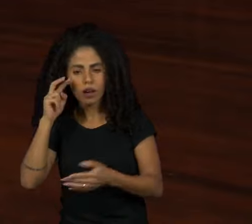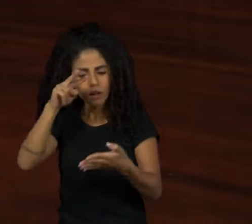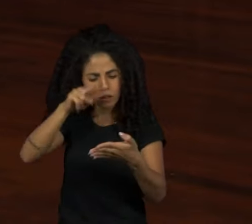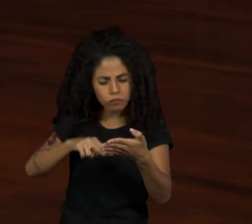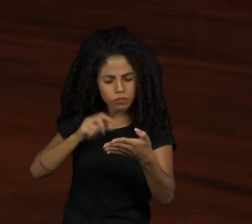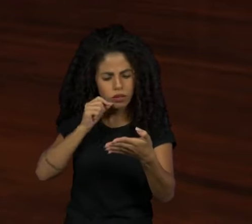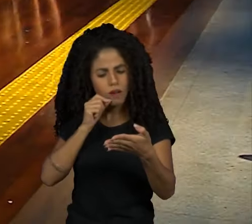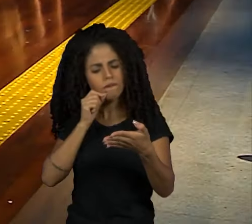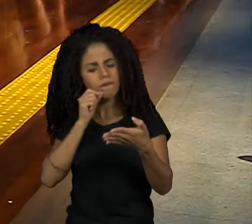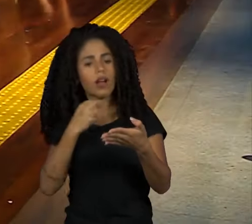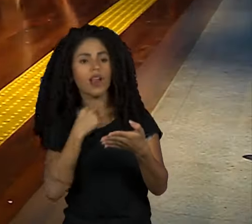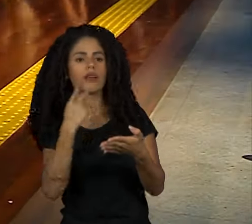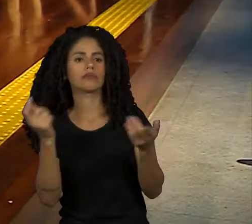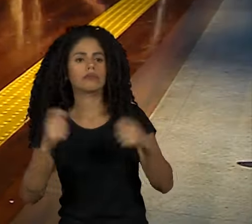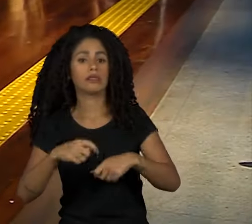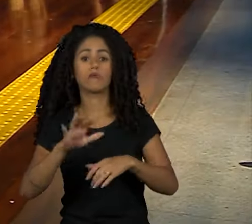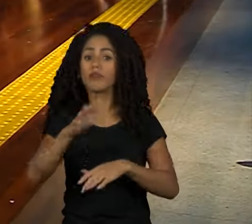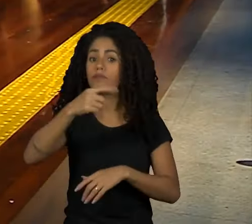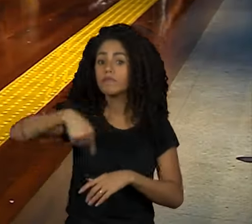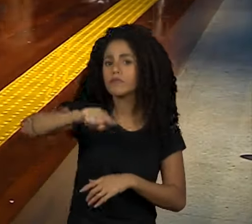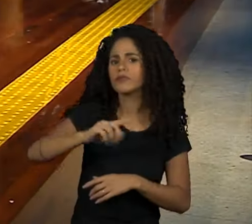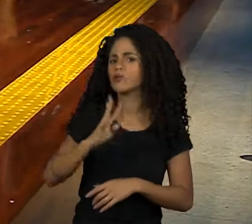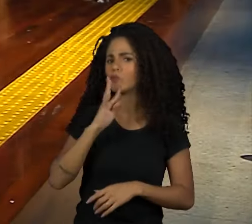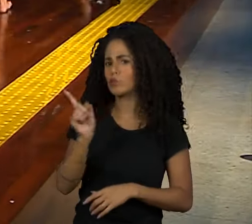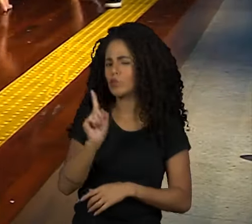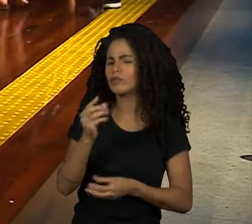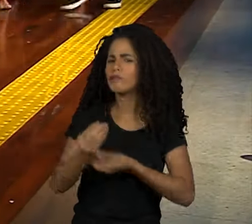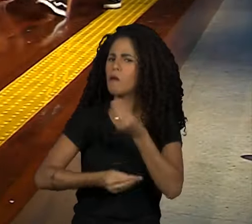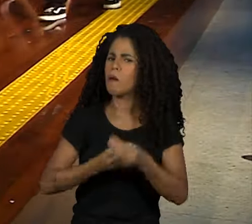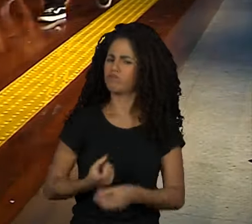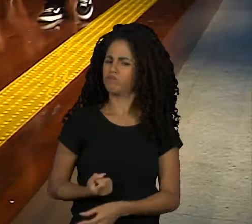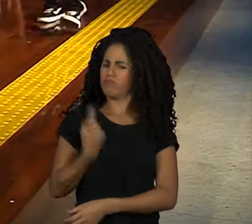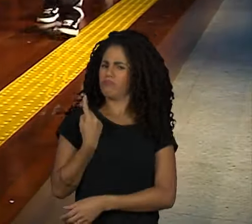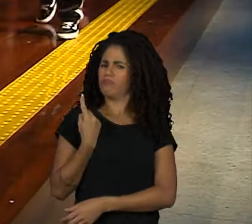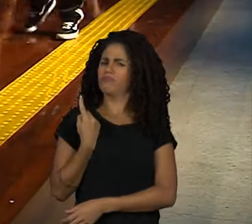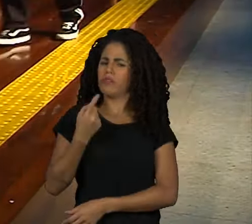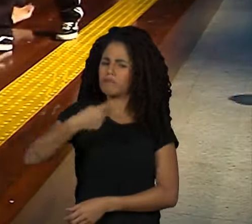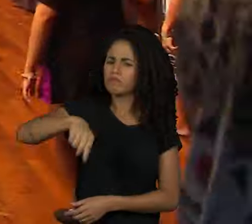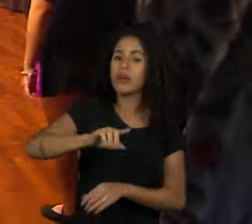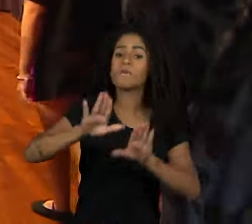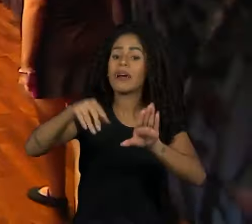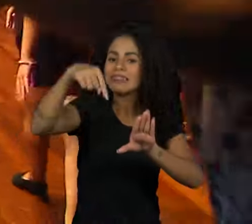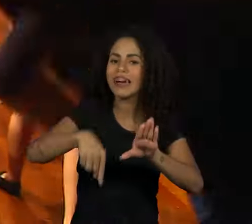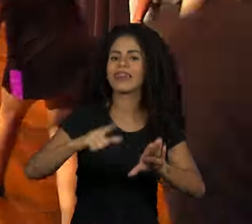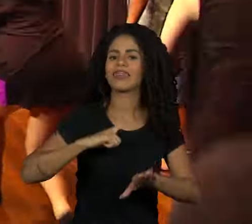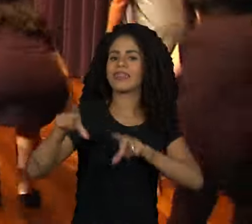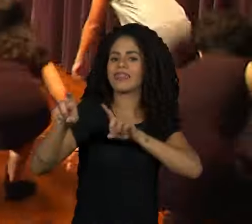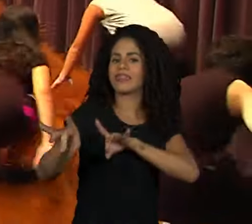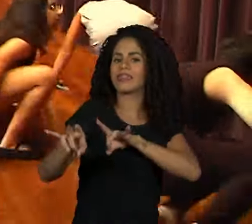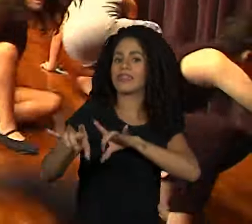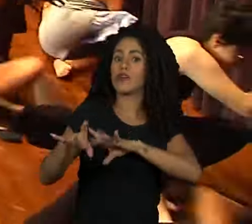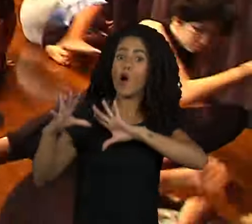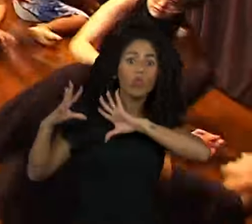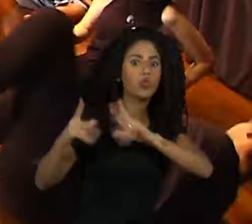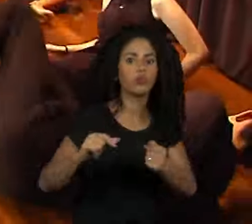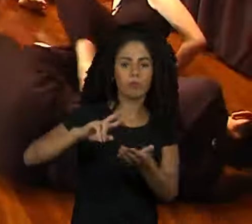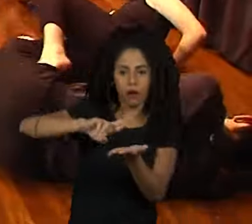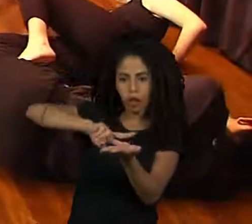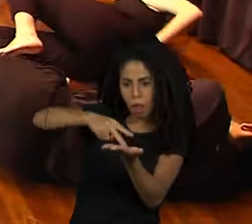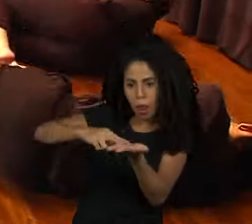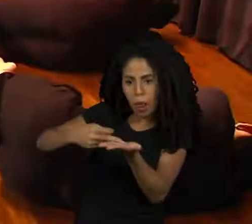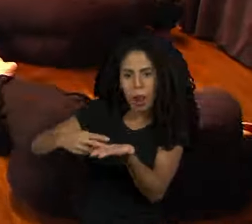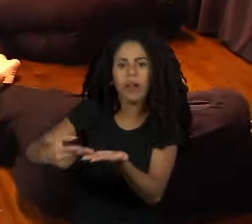é ouvir, né? Para quem não conhece, pode parecer estranho, só que aqui existe técnica até para rolar no